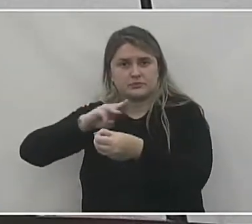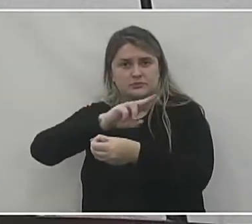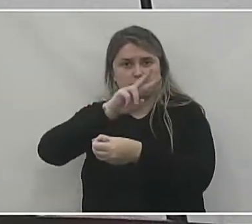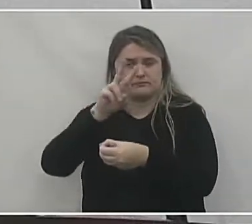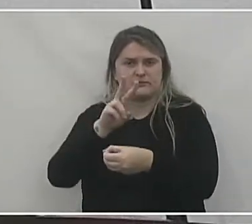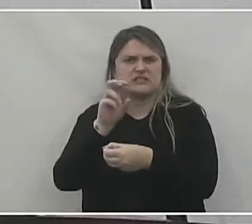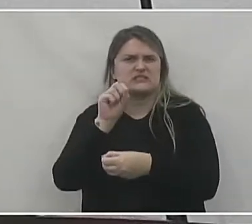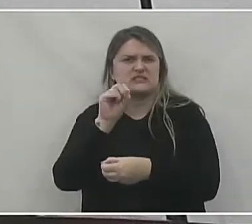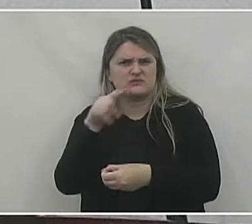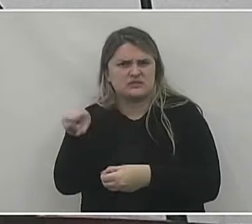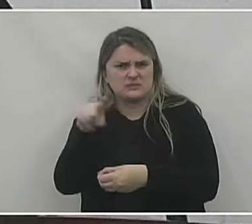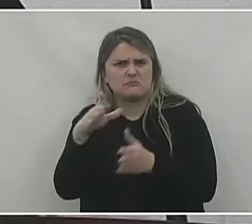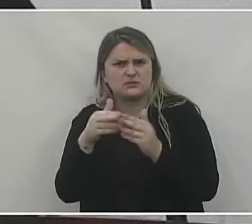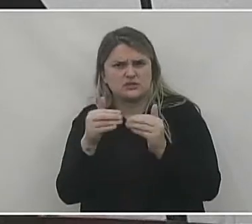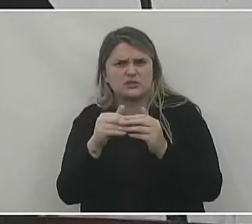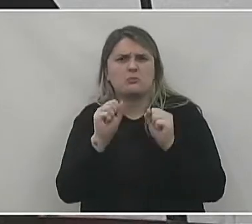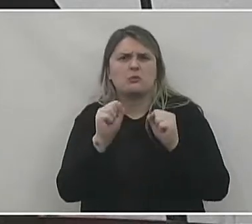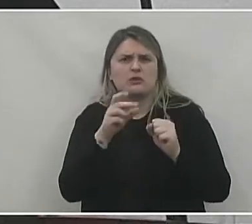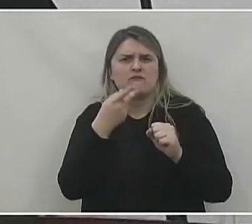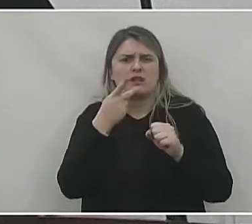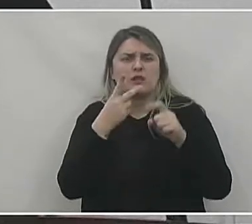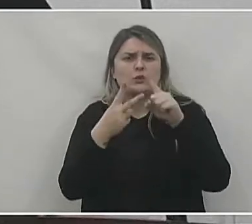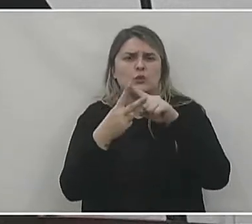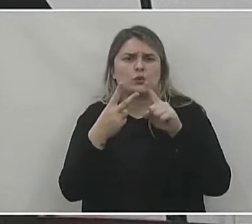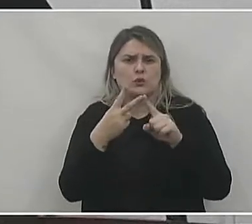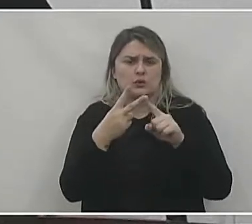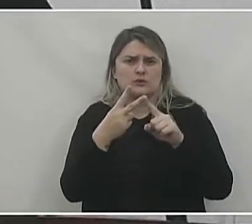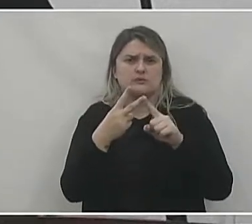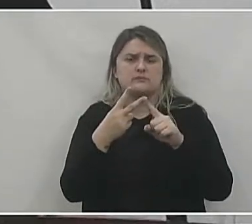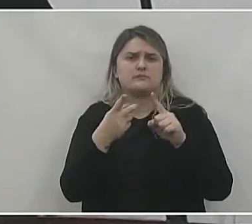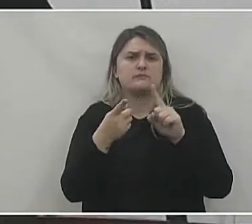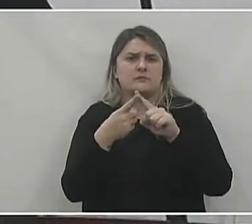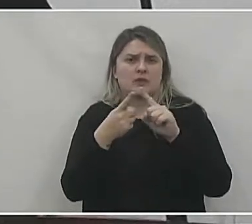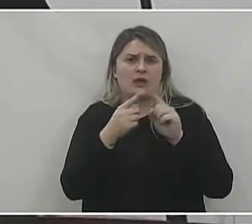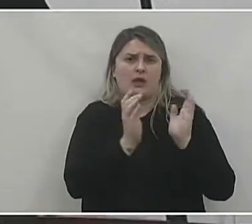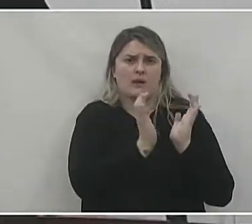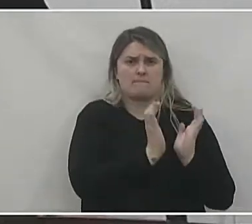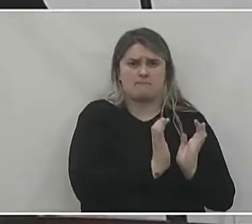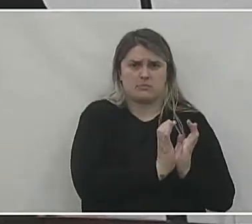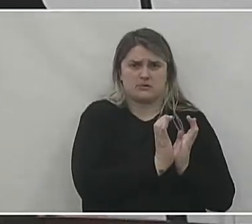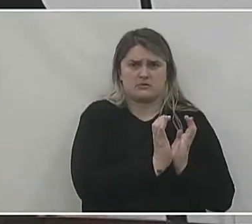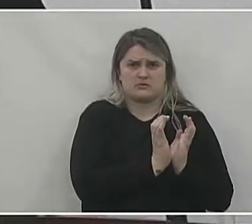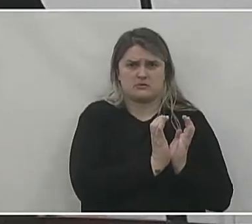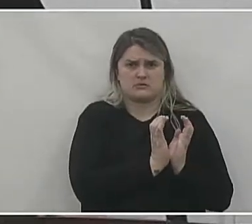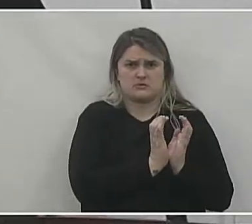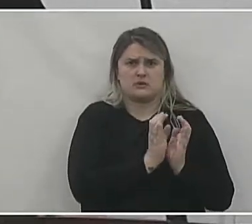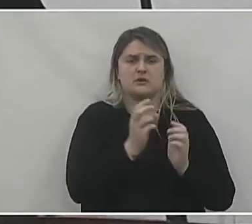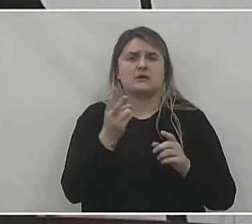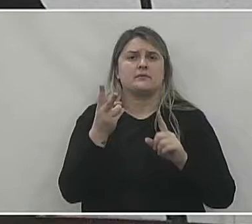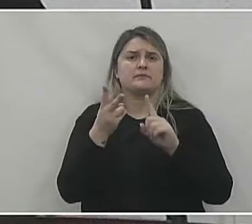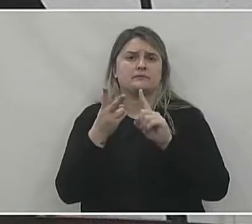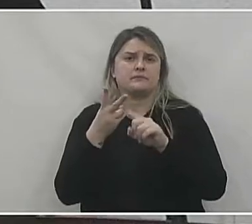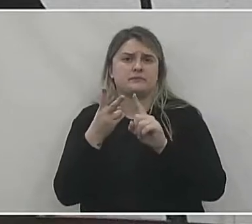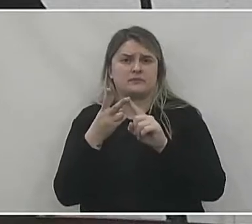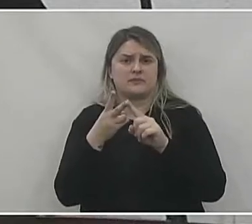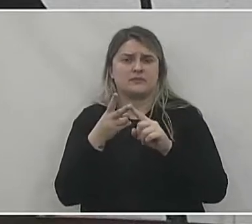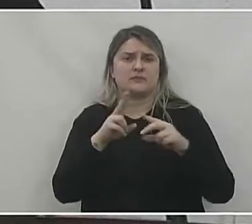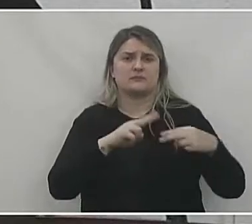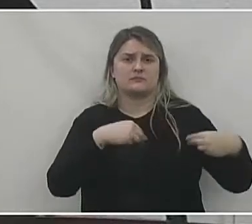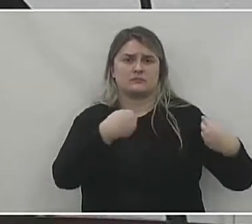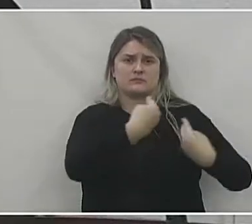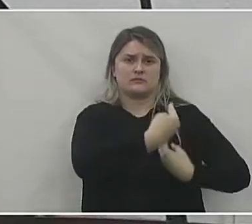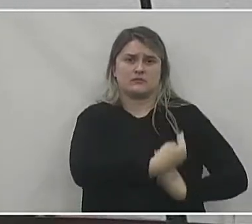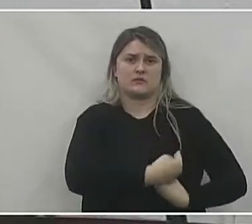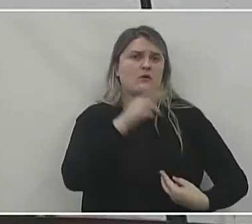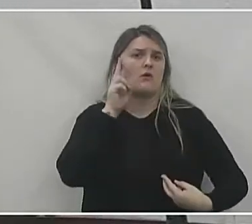Se vocês me pedirem, eu posso citar 2, né, Landa? A APAI e a Rede Feminina de